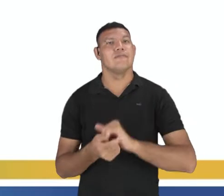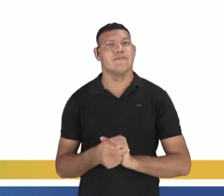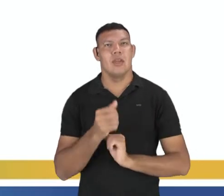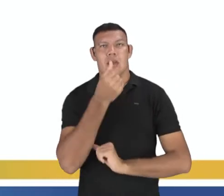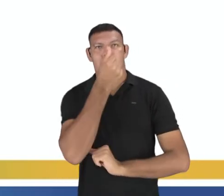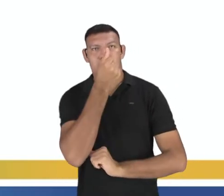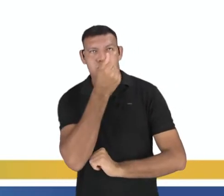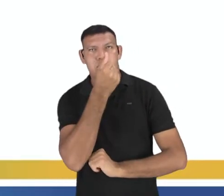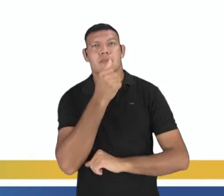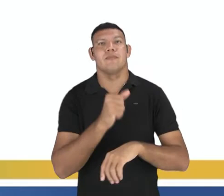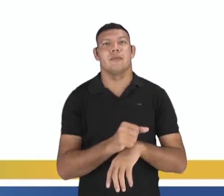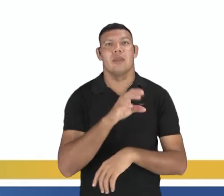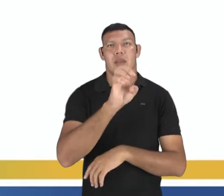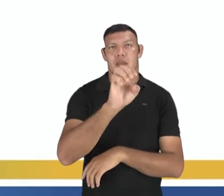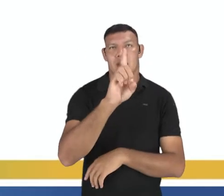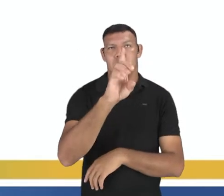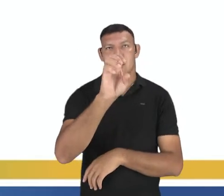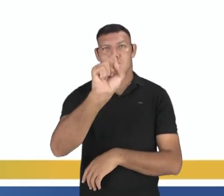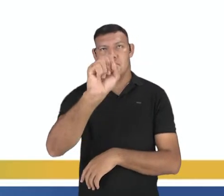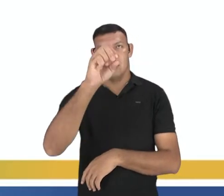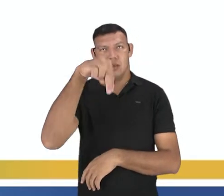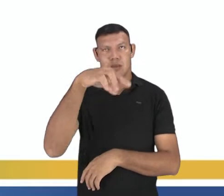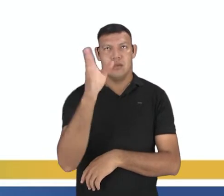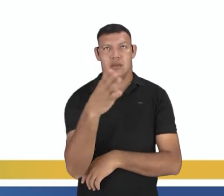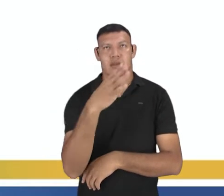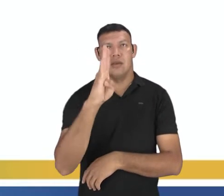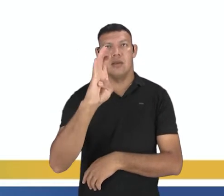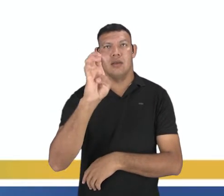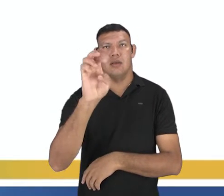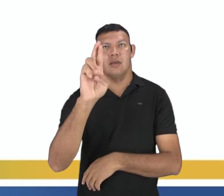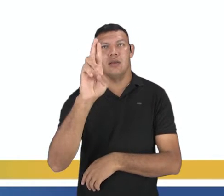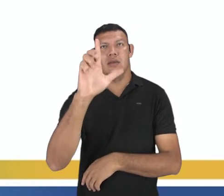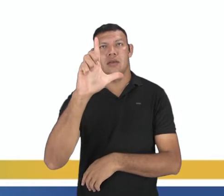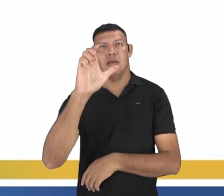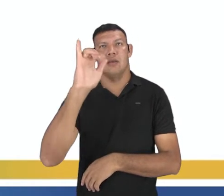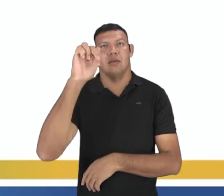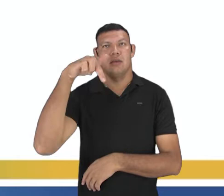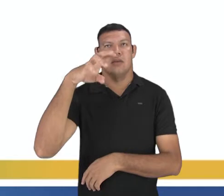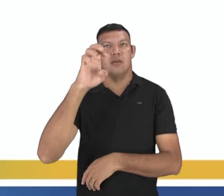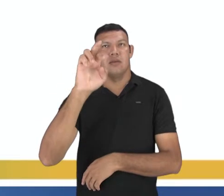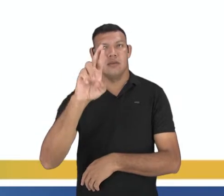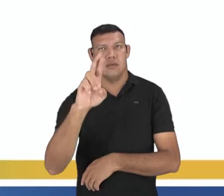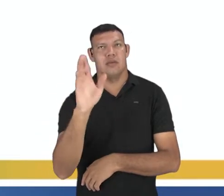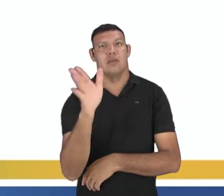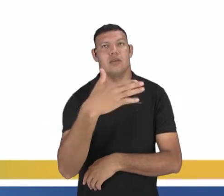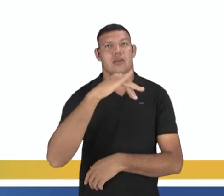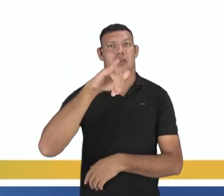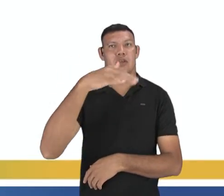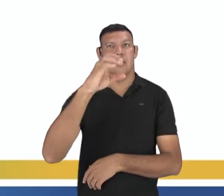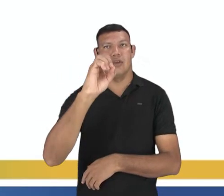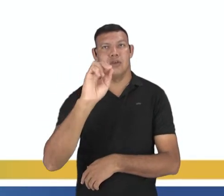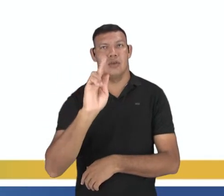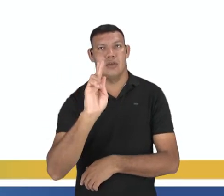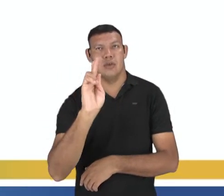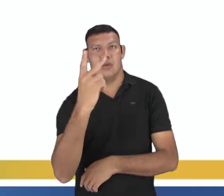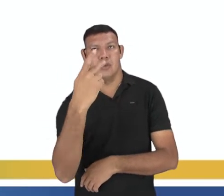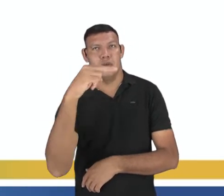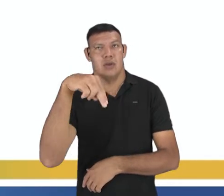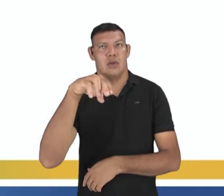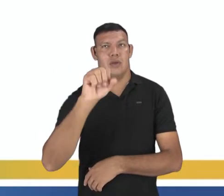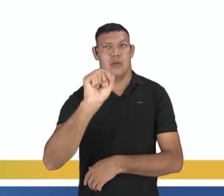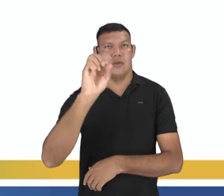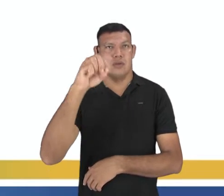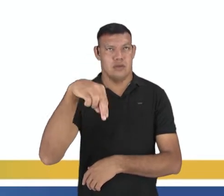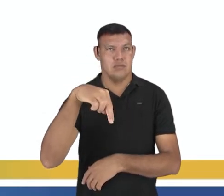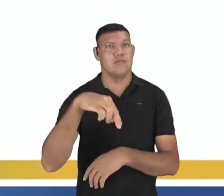Bernini e Johnson foram essenciais para o nascimento da indústria fonográfica e